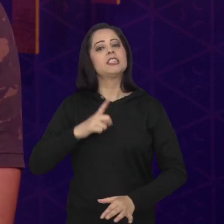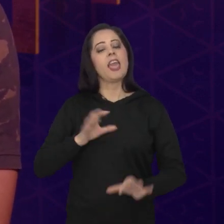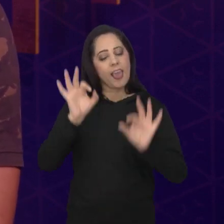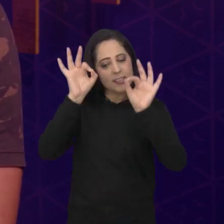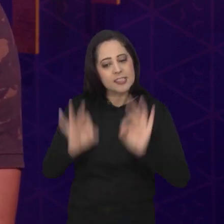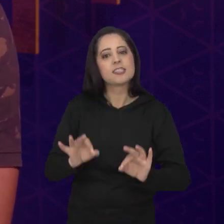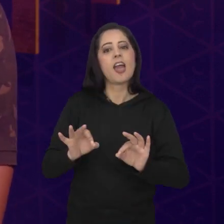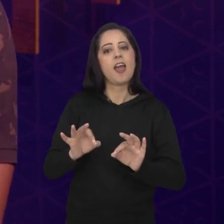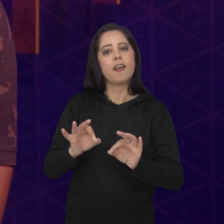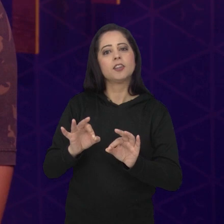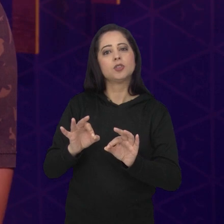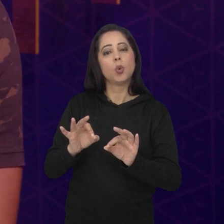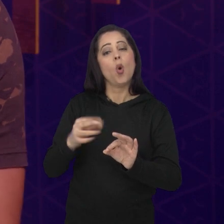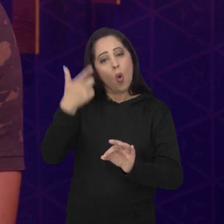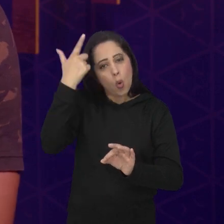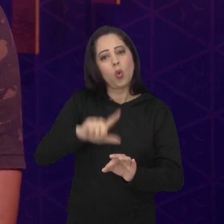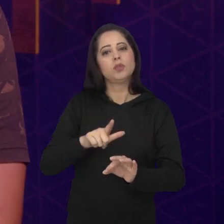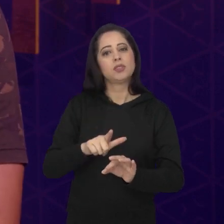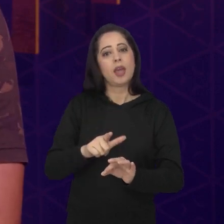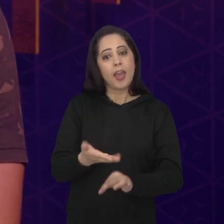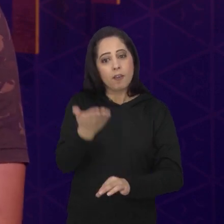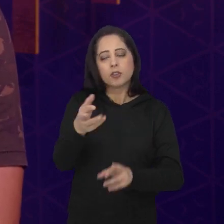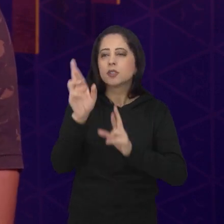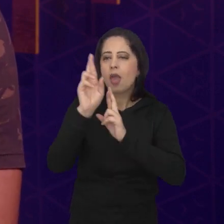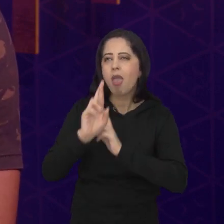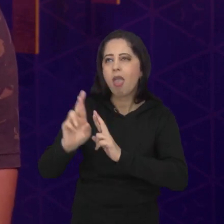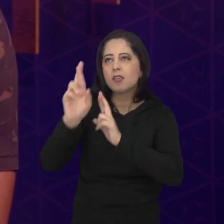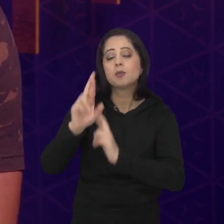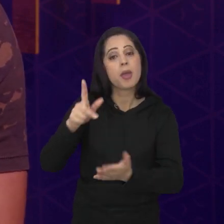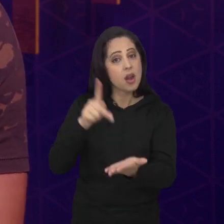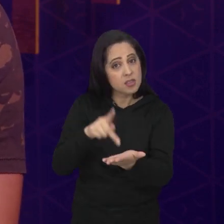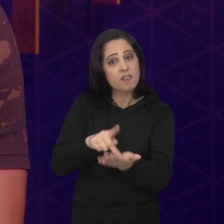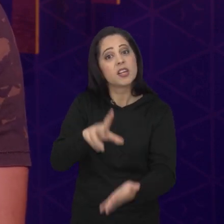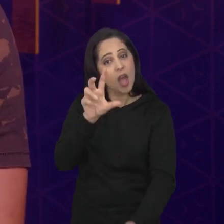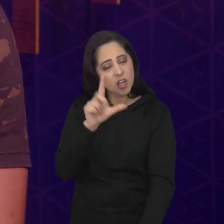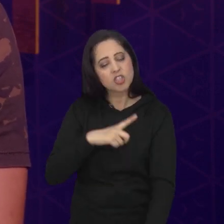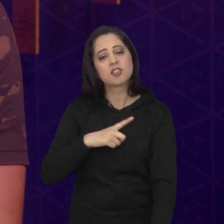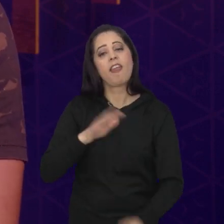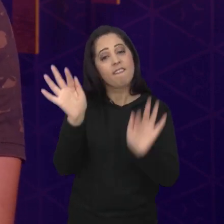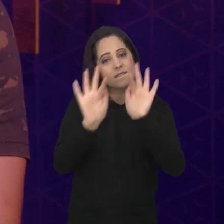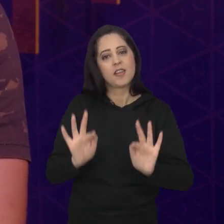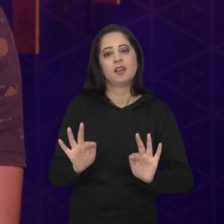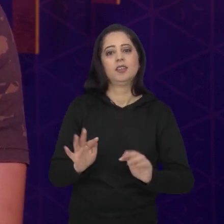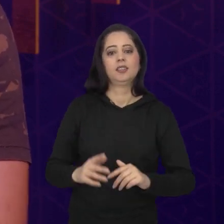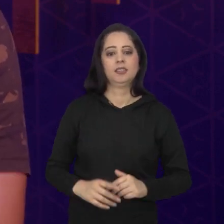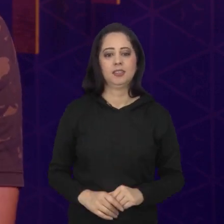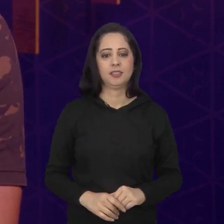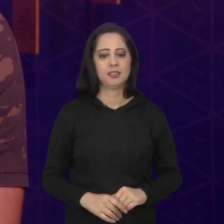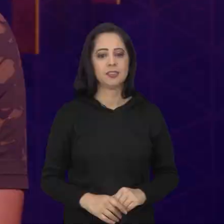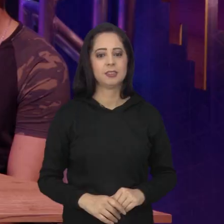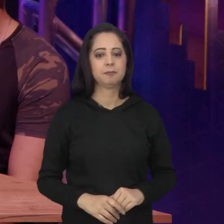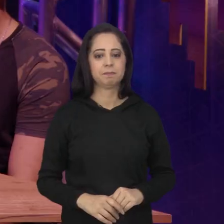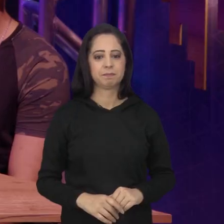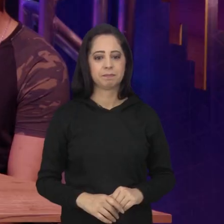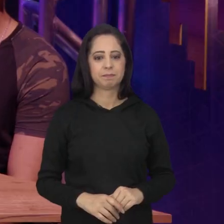tô falando. Existe uma saída, existe uma esperança real de ser